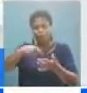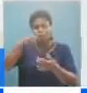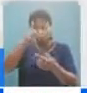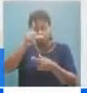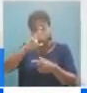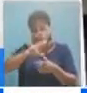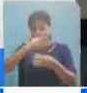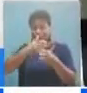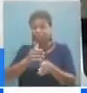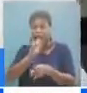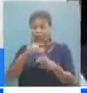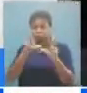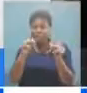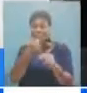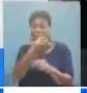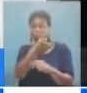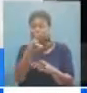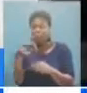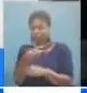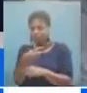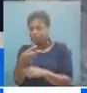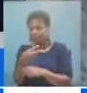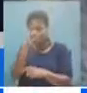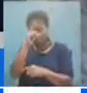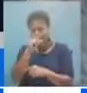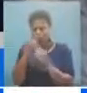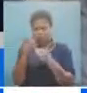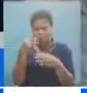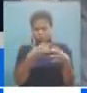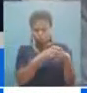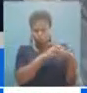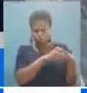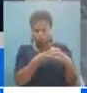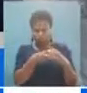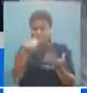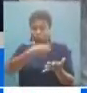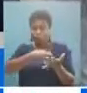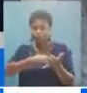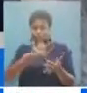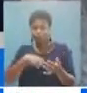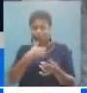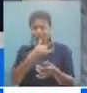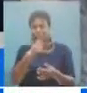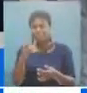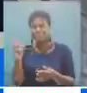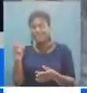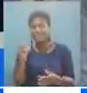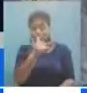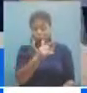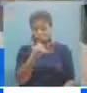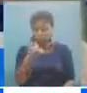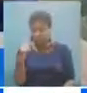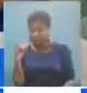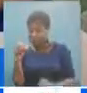da água e saneamento em cerca de 5 milhões de euros. Recorde-se que o pacote financeiro destinado a Cabo Verde para